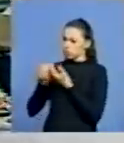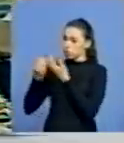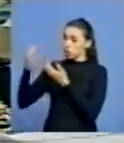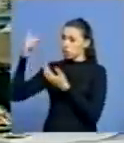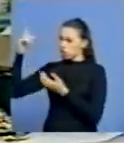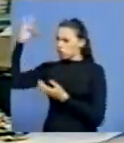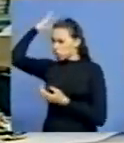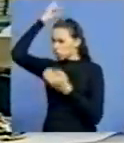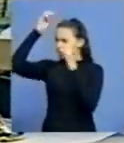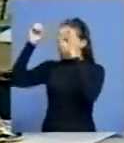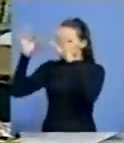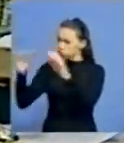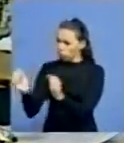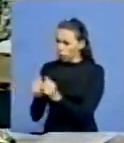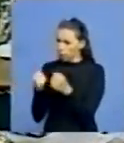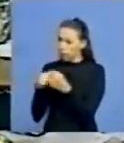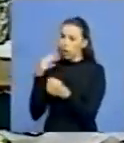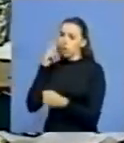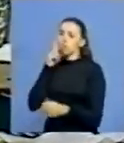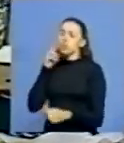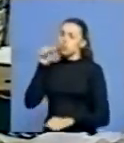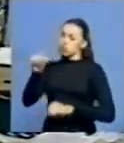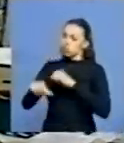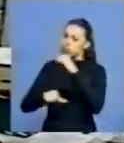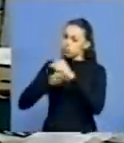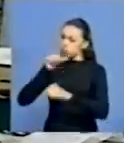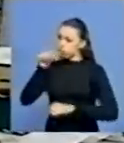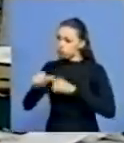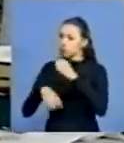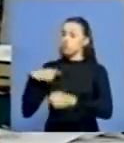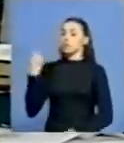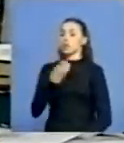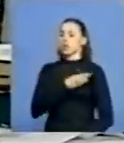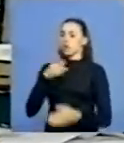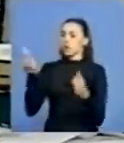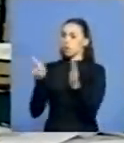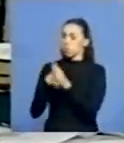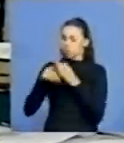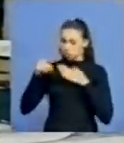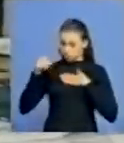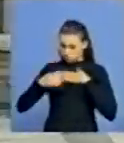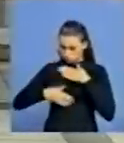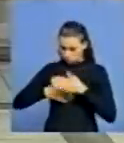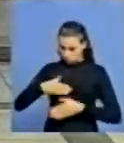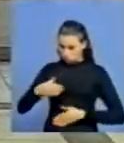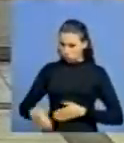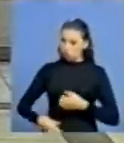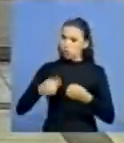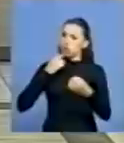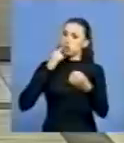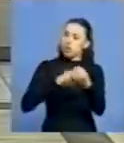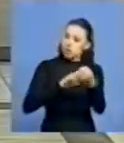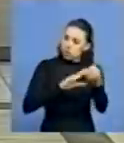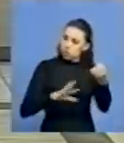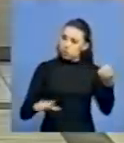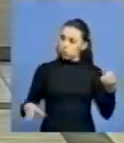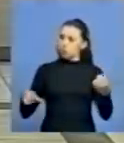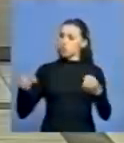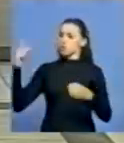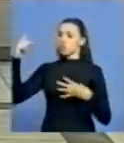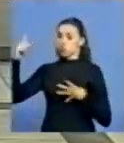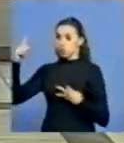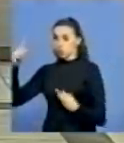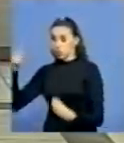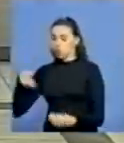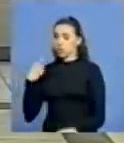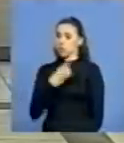elas o vosso Espírito, a fim de que se tornem para nós o corpo e o sangue de Jesus Cristo, vosso Filho